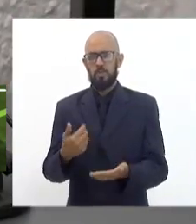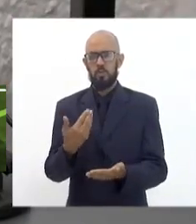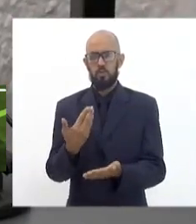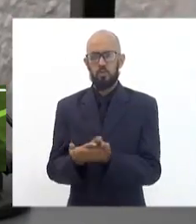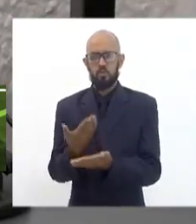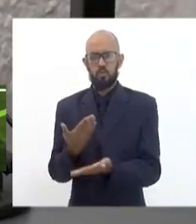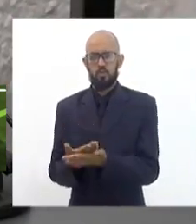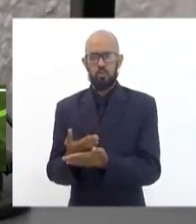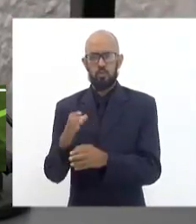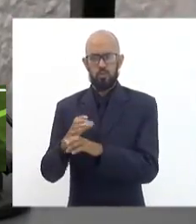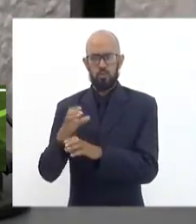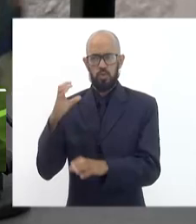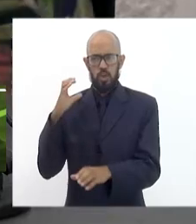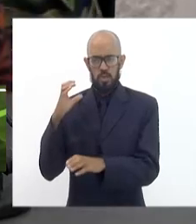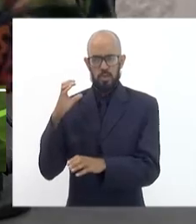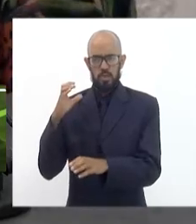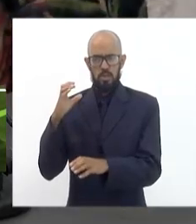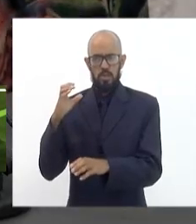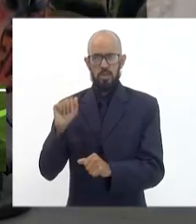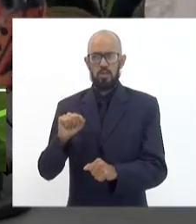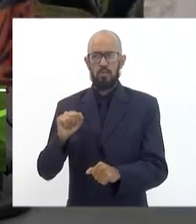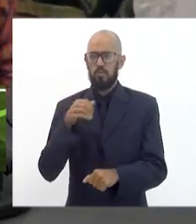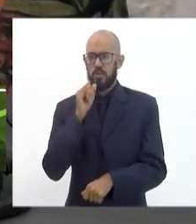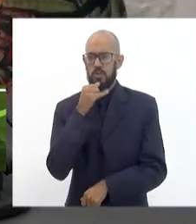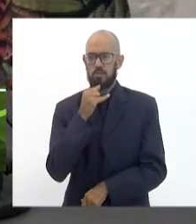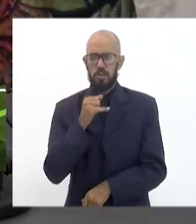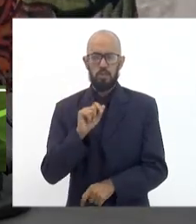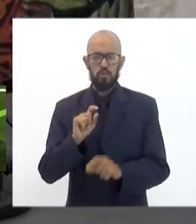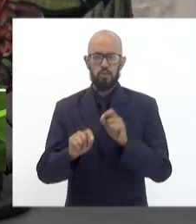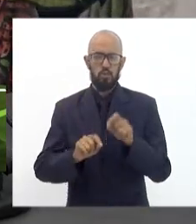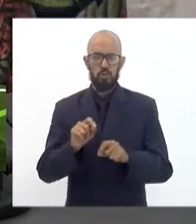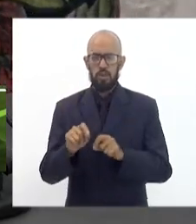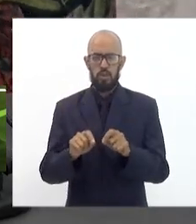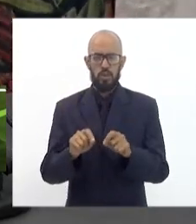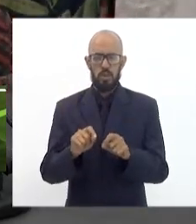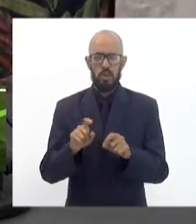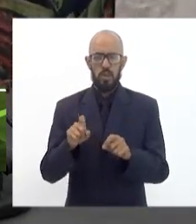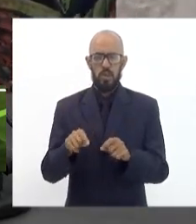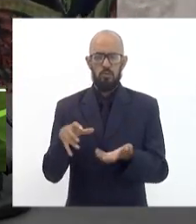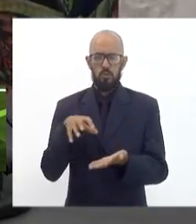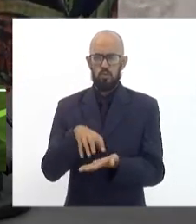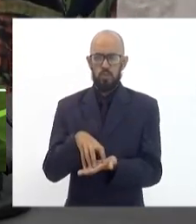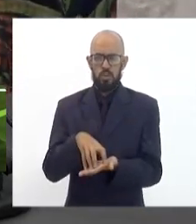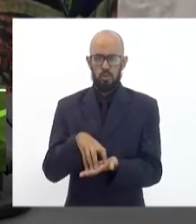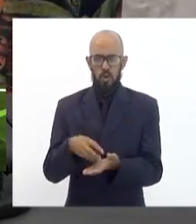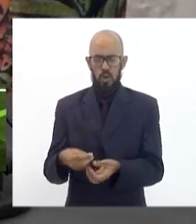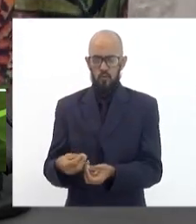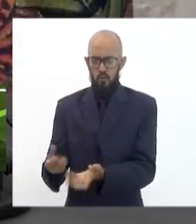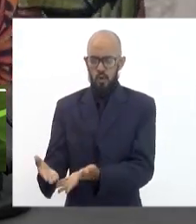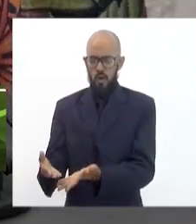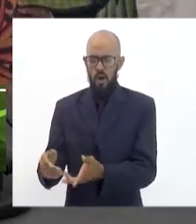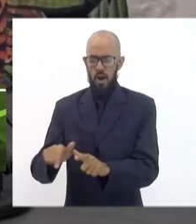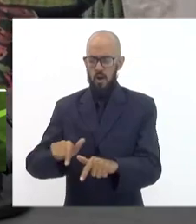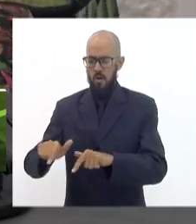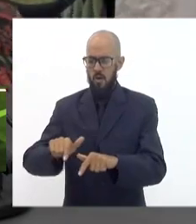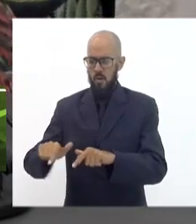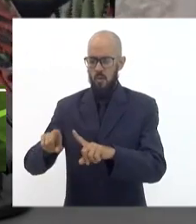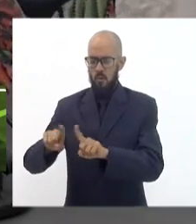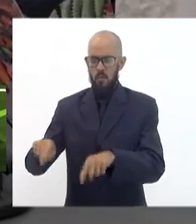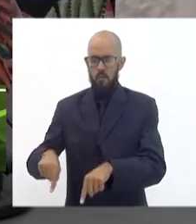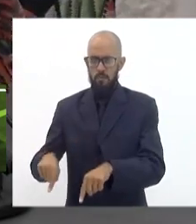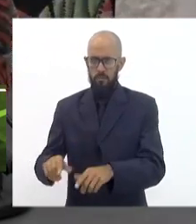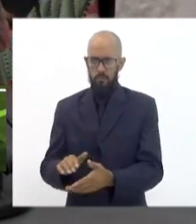e ele por muito tempo infelizmente ele foi um órgão que fornece mão de obra tão os